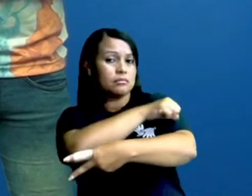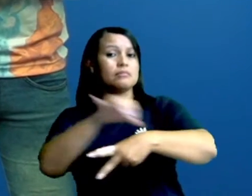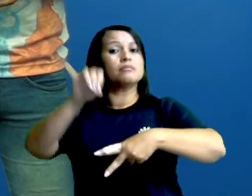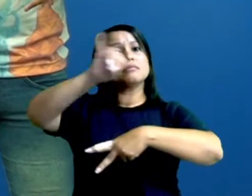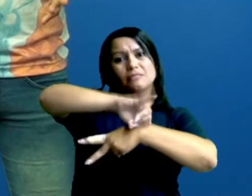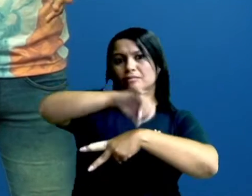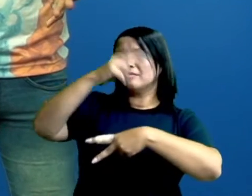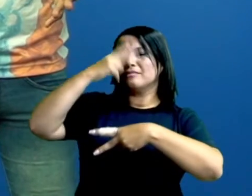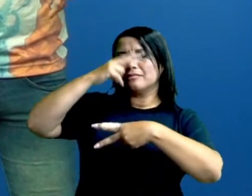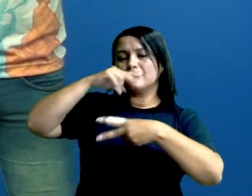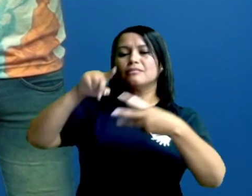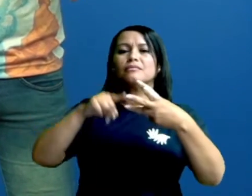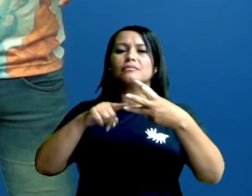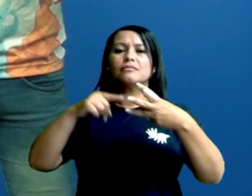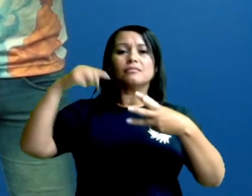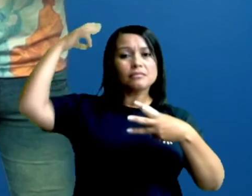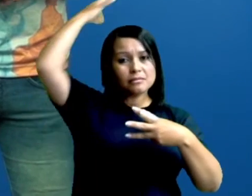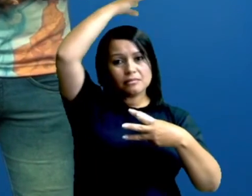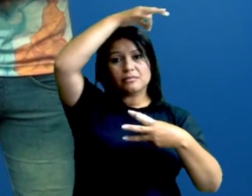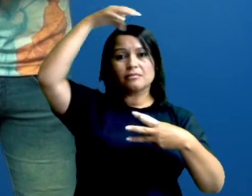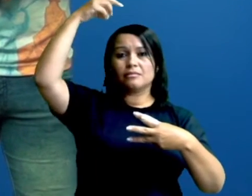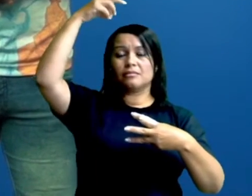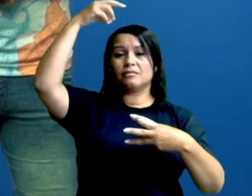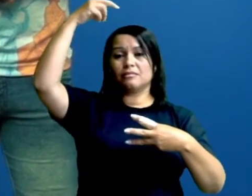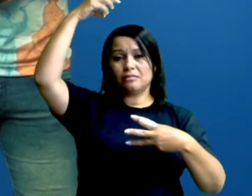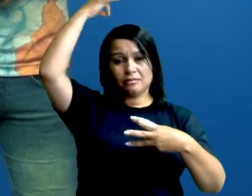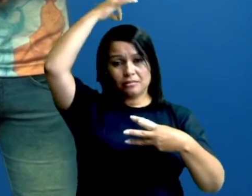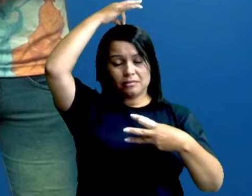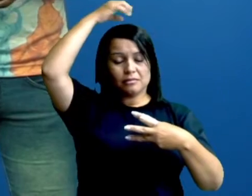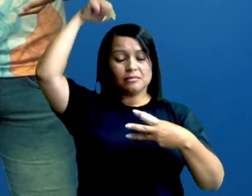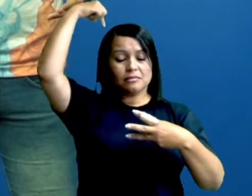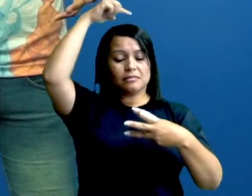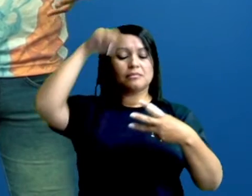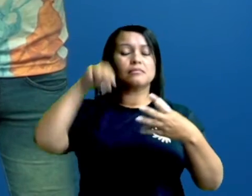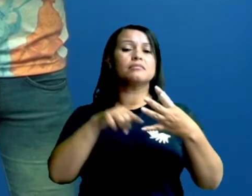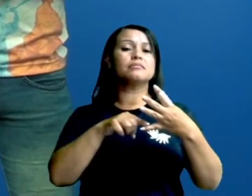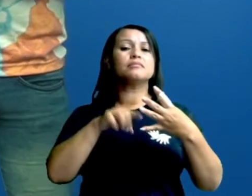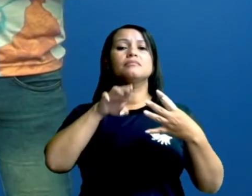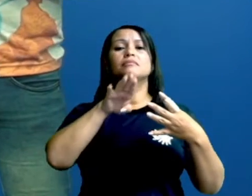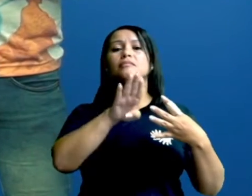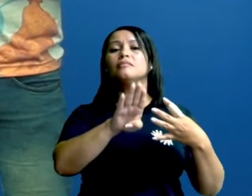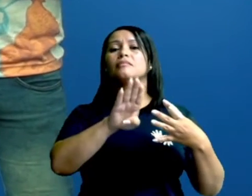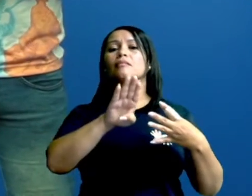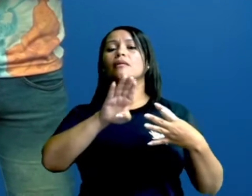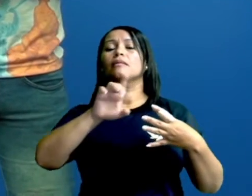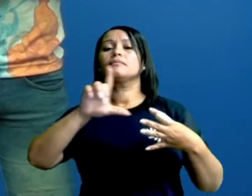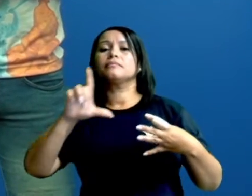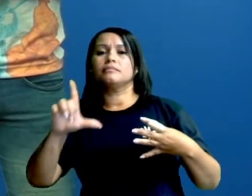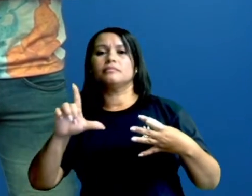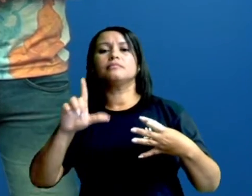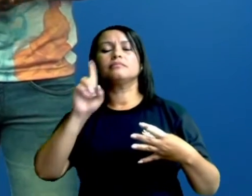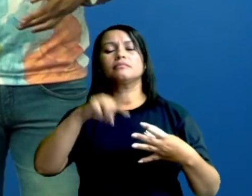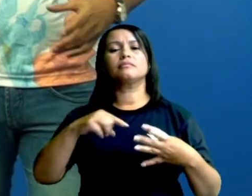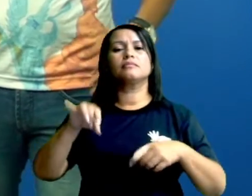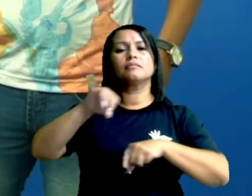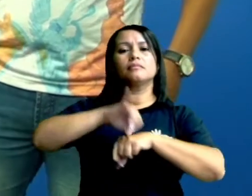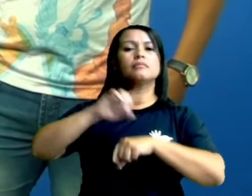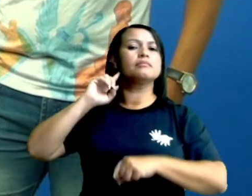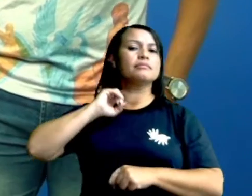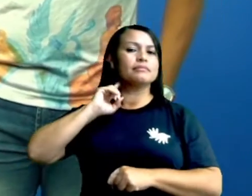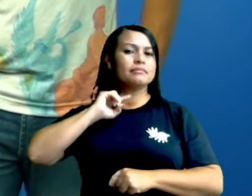capital é Rio de Janeiro; Vitória no Espírito Santo, e a gente tem aí, né, Belo Horizonte para a capital de Minas Gerais, tá